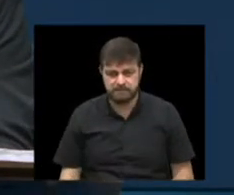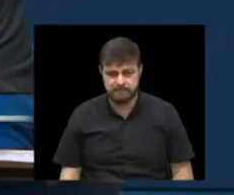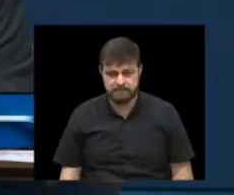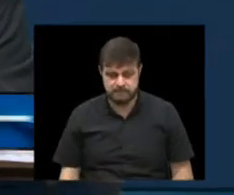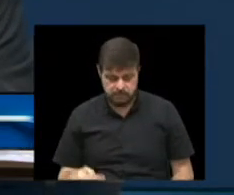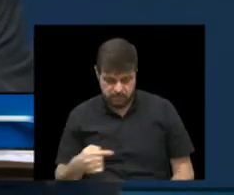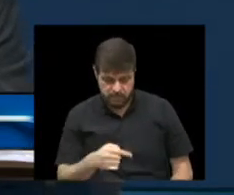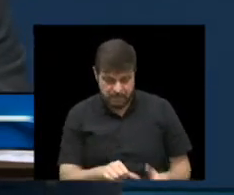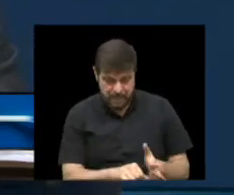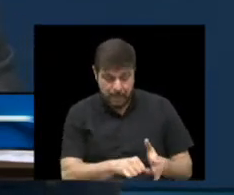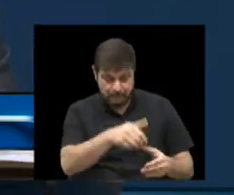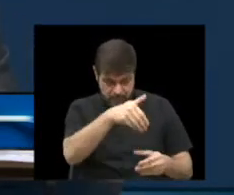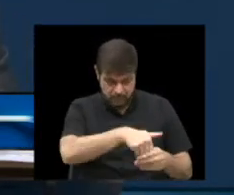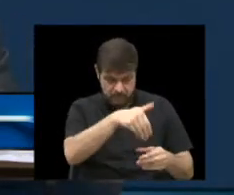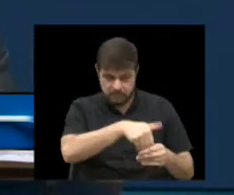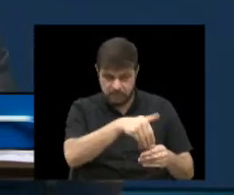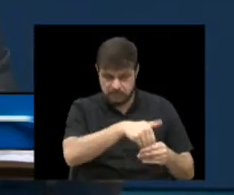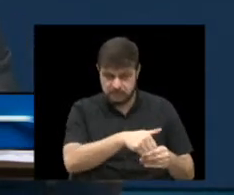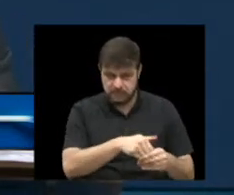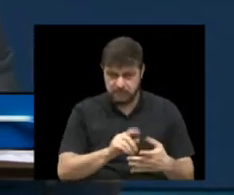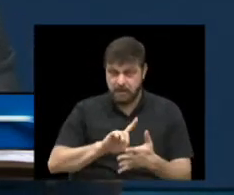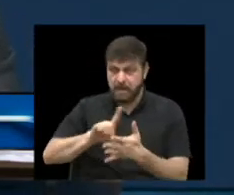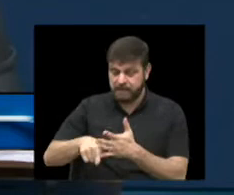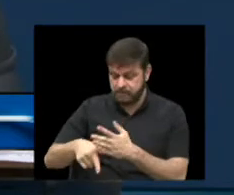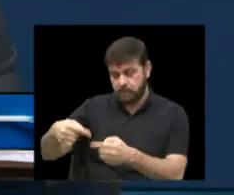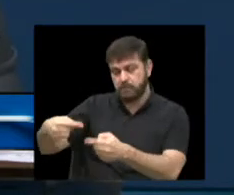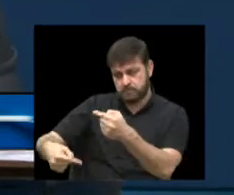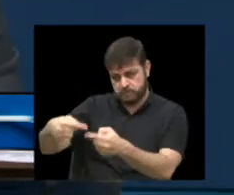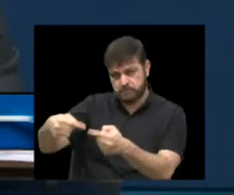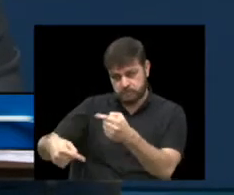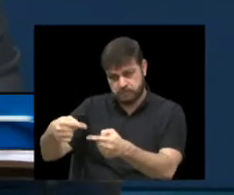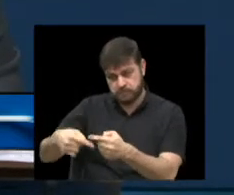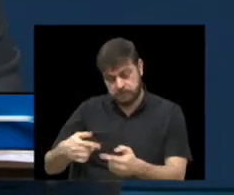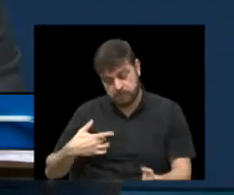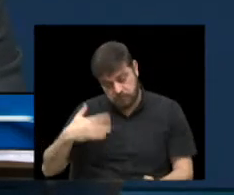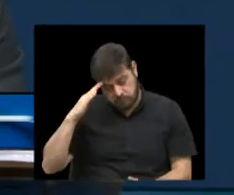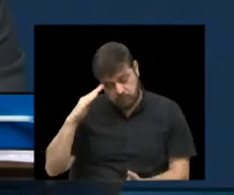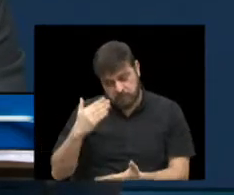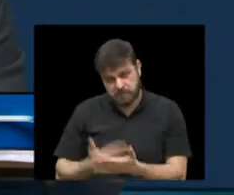na legalidade, pudessem ser discutidas no mérito, talvez